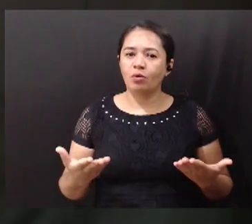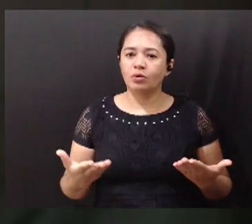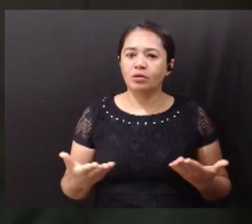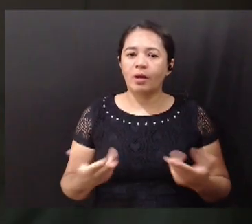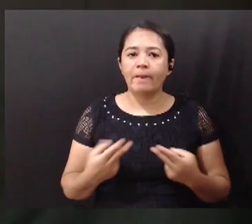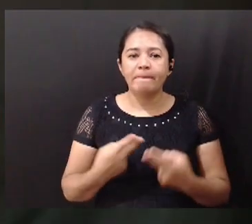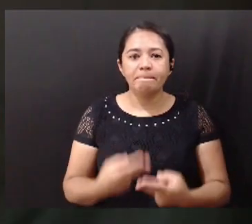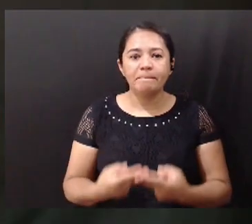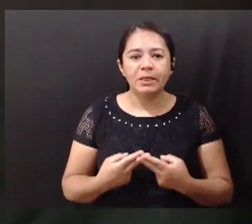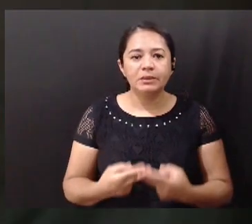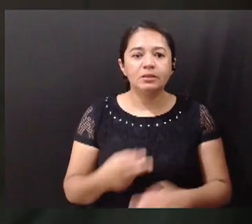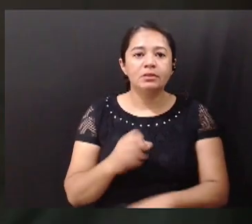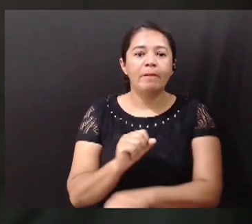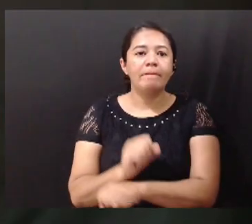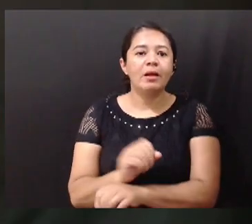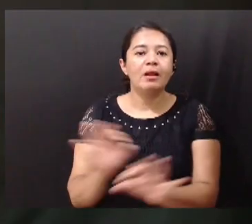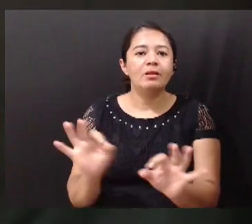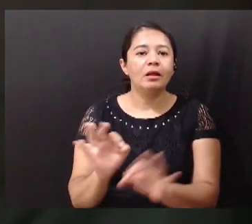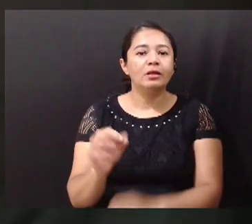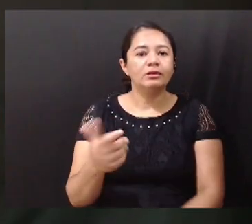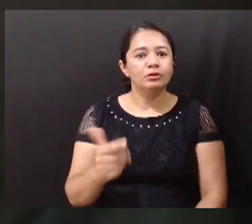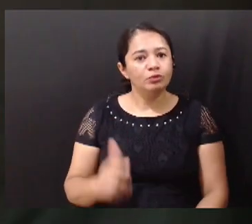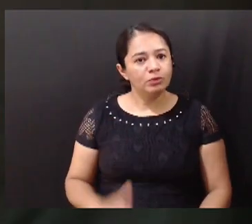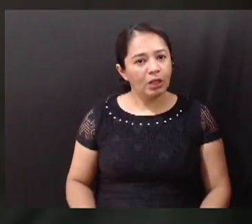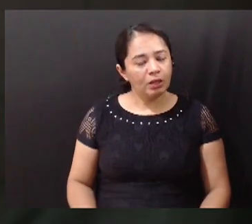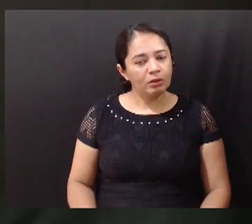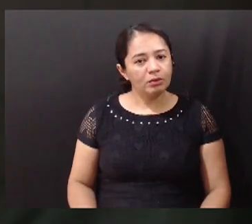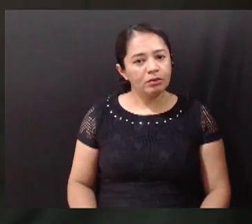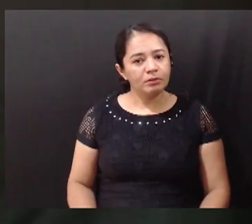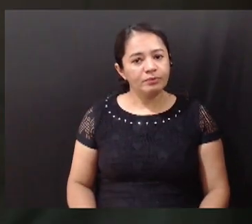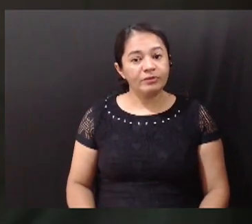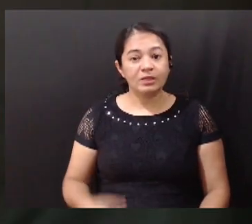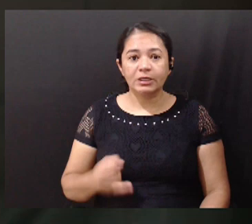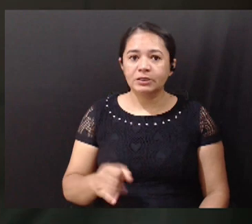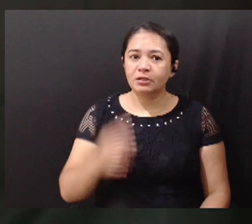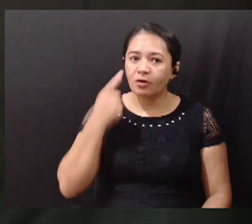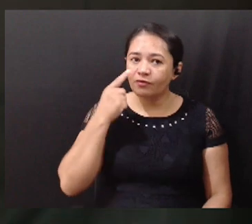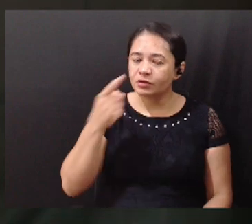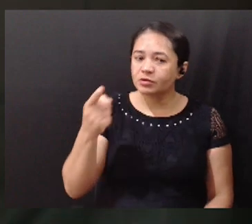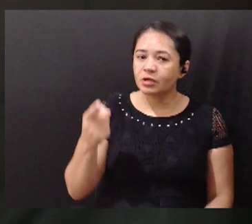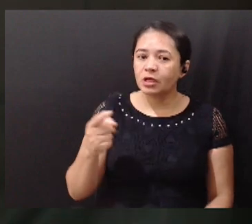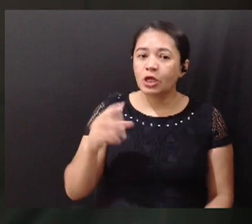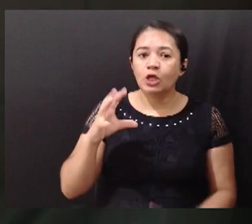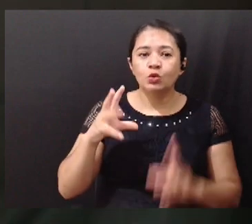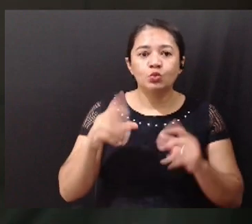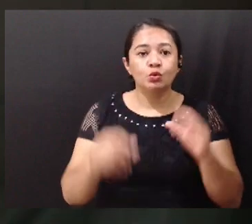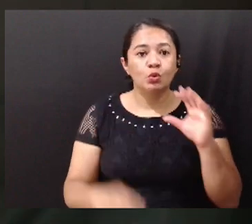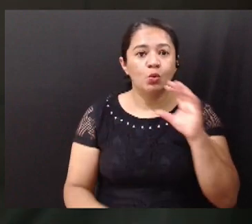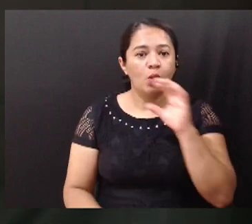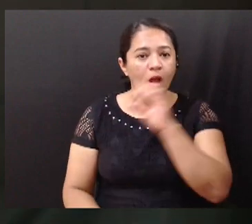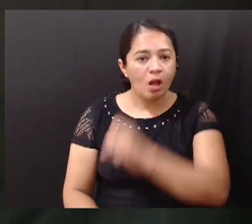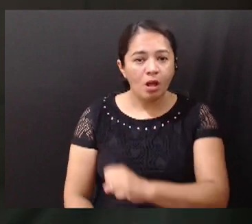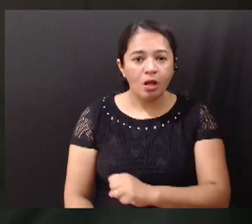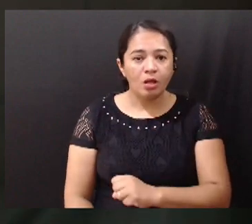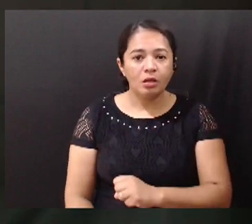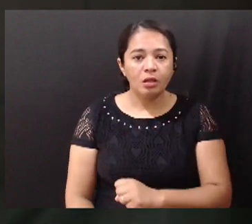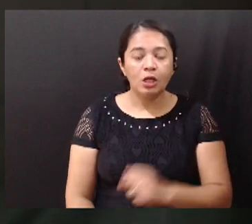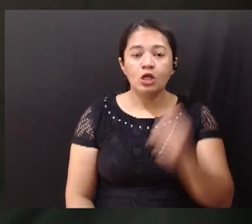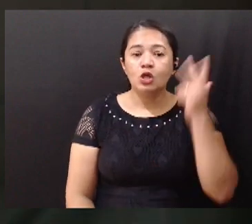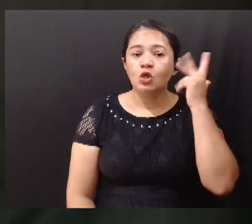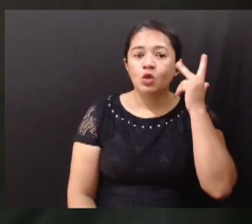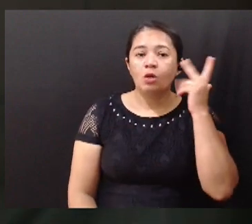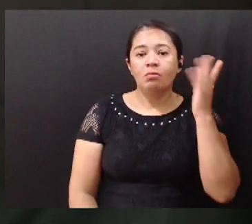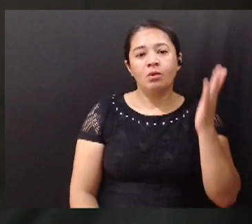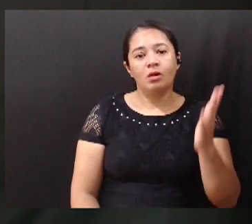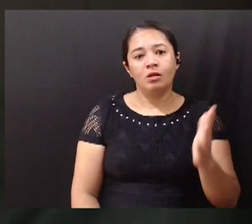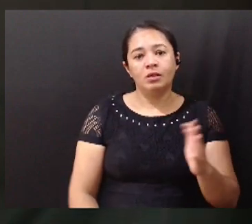esperar mais. Mas aí, isso, se você para analisar, é tudo muito rápido, é tudo muito automatizado, né? E as crianças